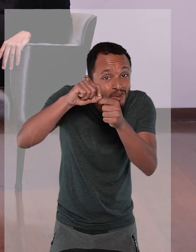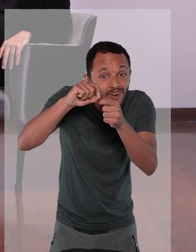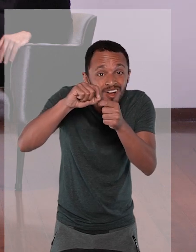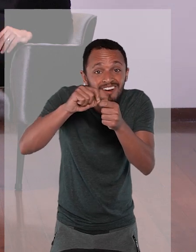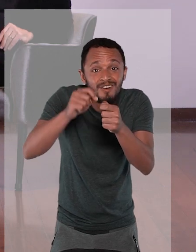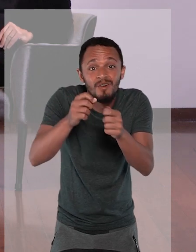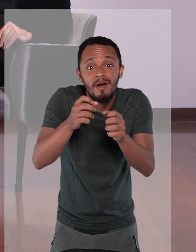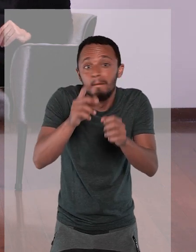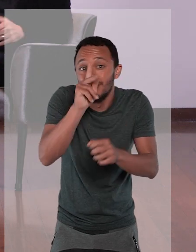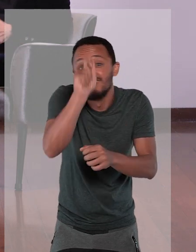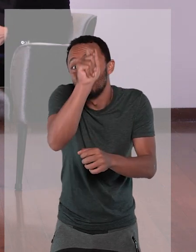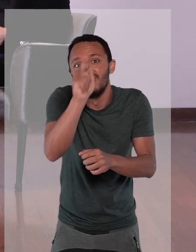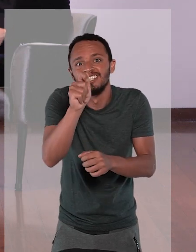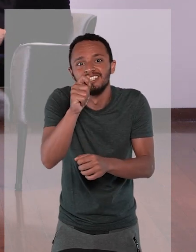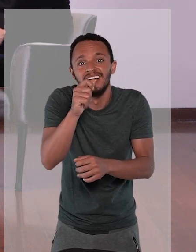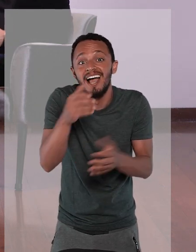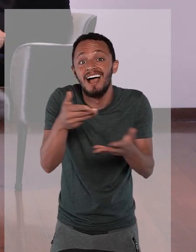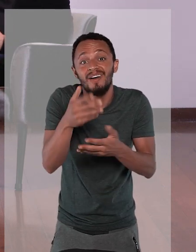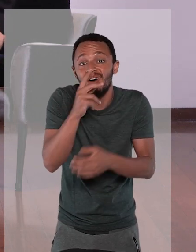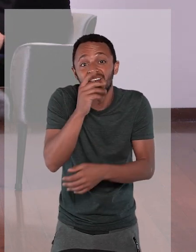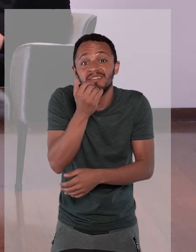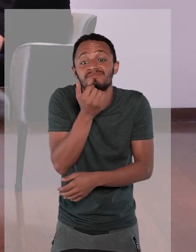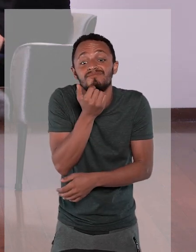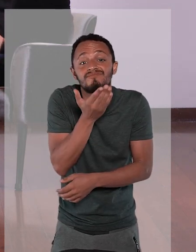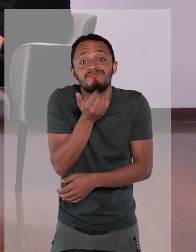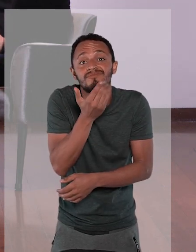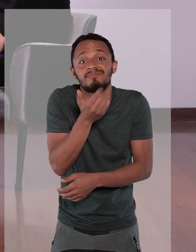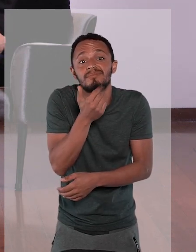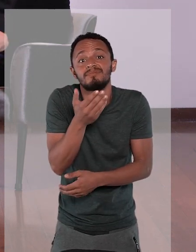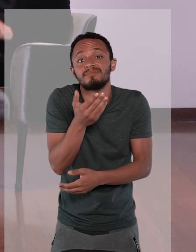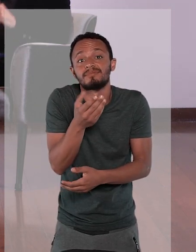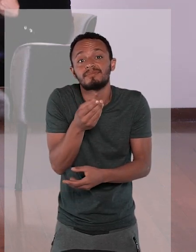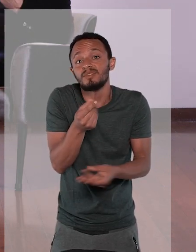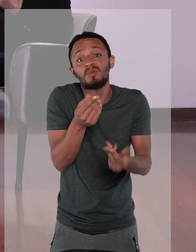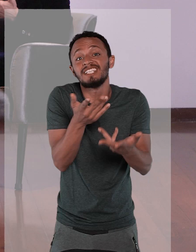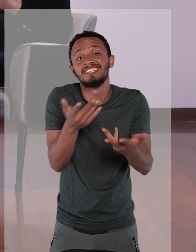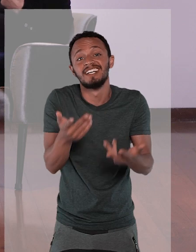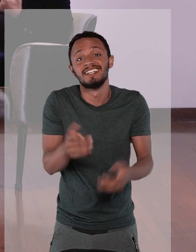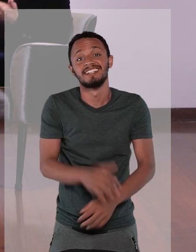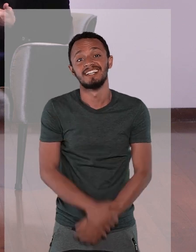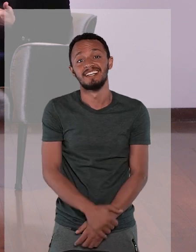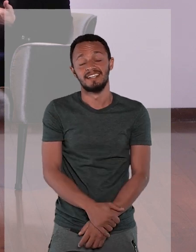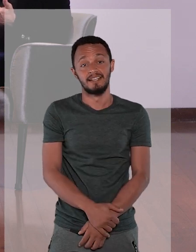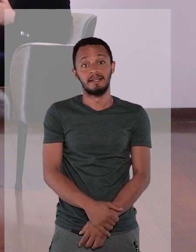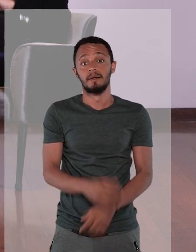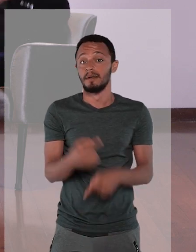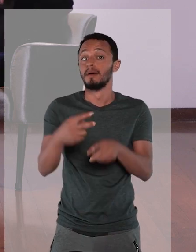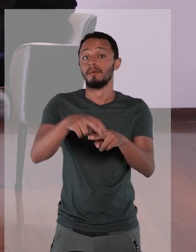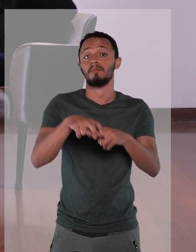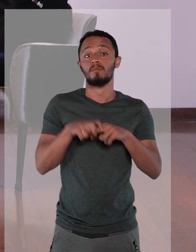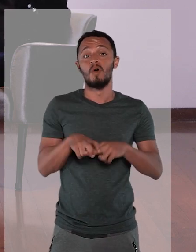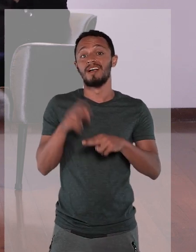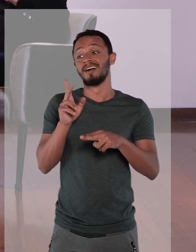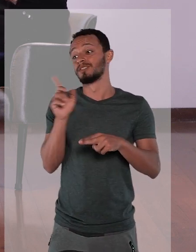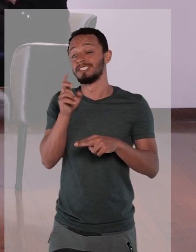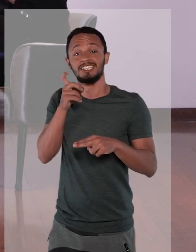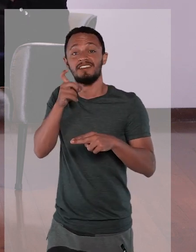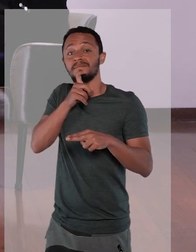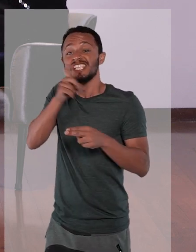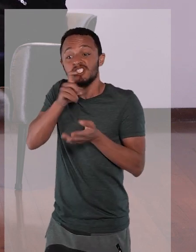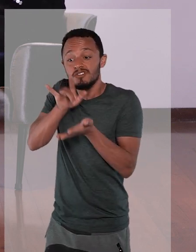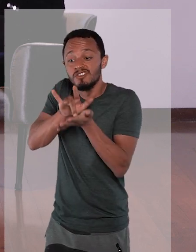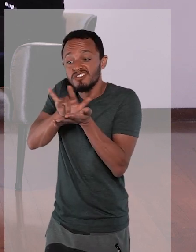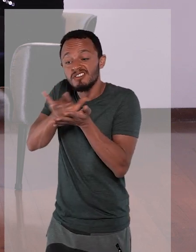sabe, né? Mas essas coisas todas, eu acho que o respeito às epidemias e o